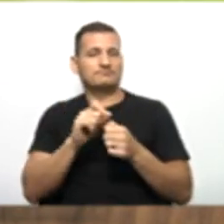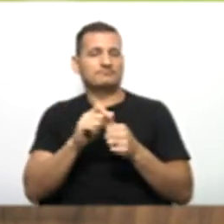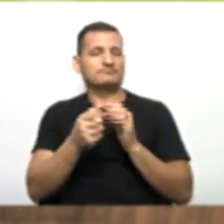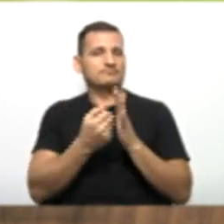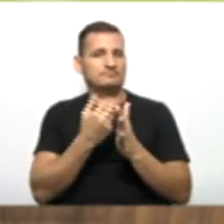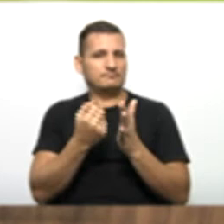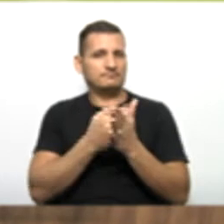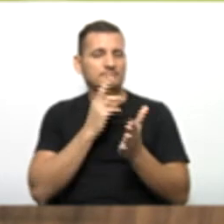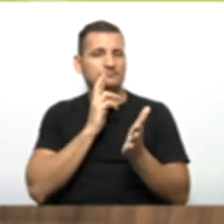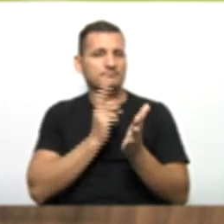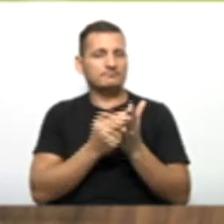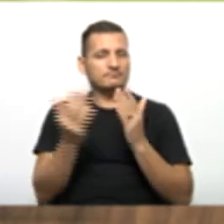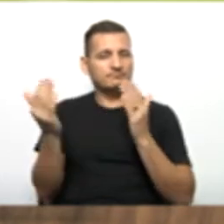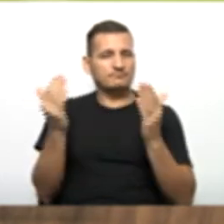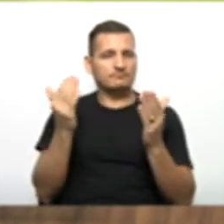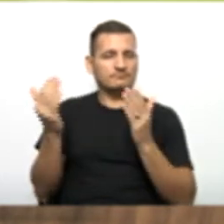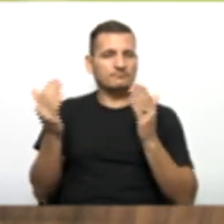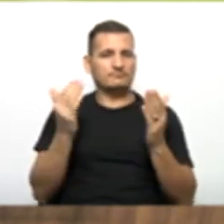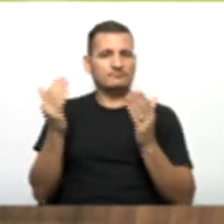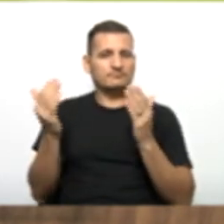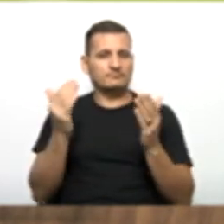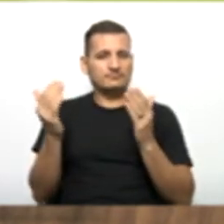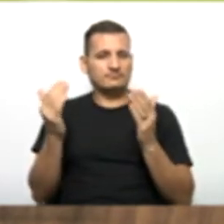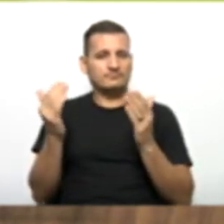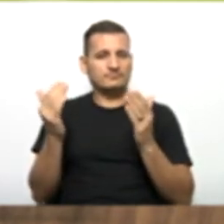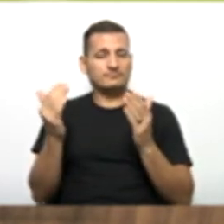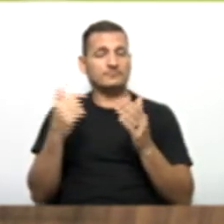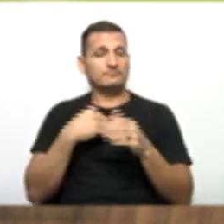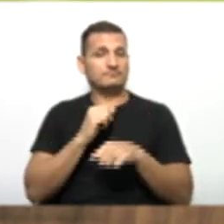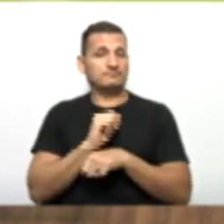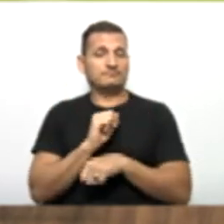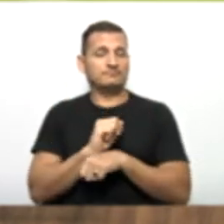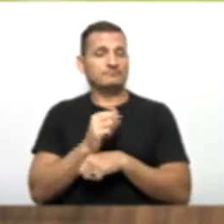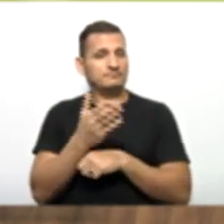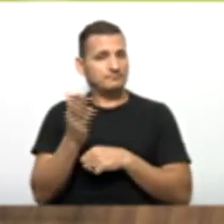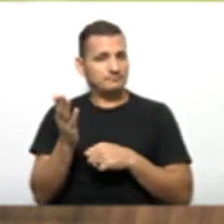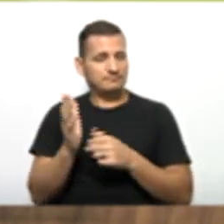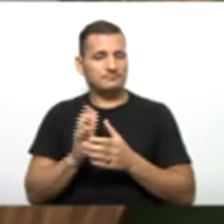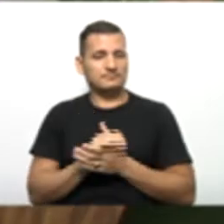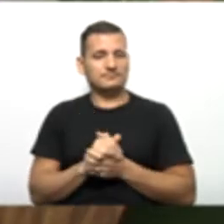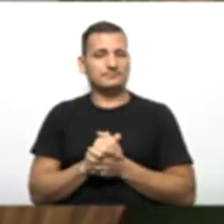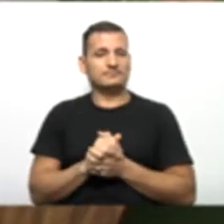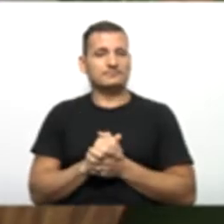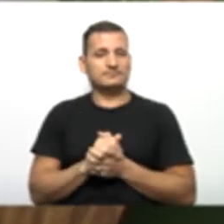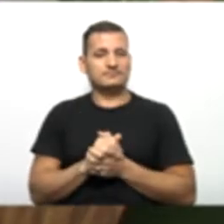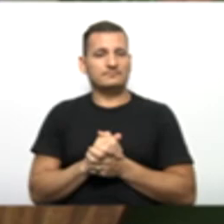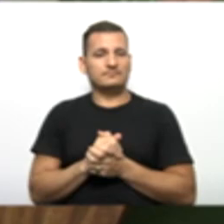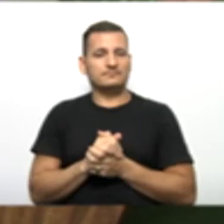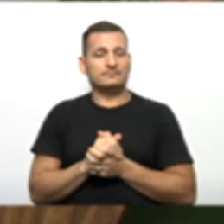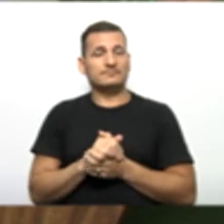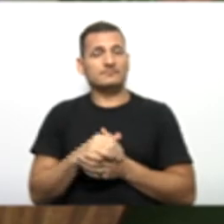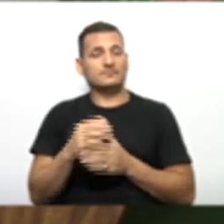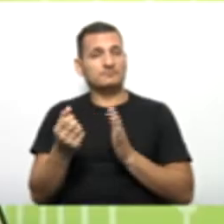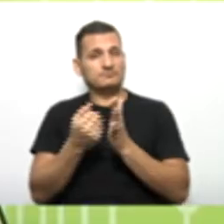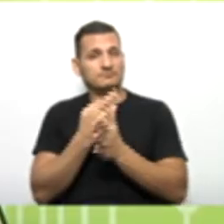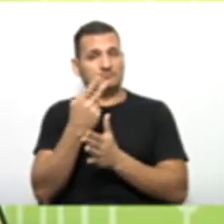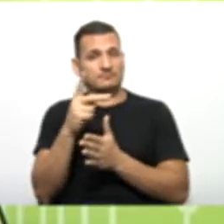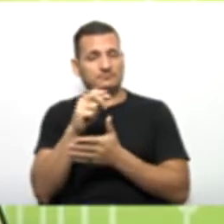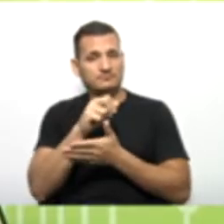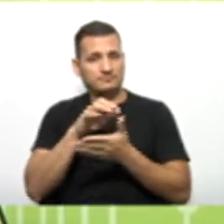pra cá pra gente comparar com a resolução e vou esperar vocês do pessoal isso aí gente mantém suas atividades